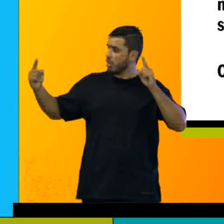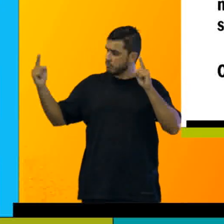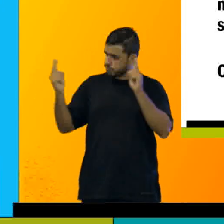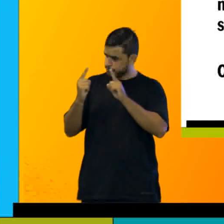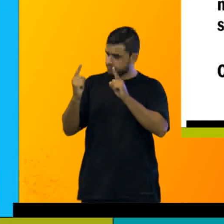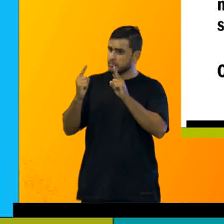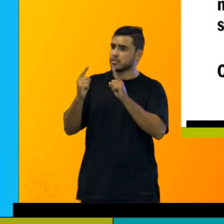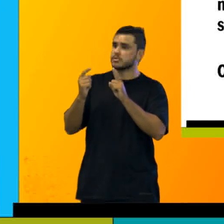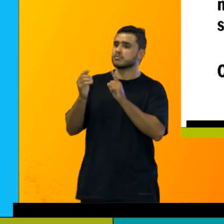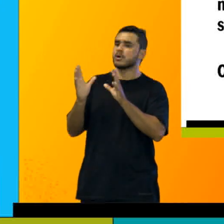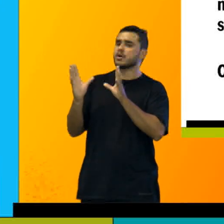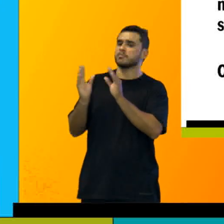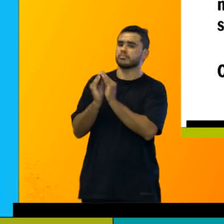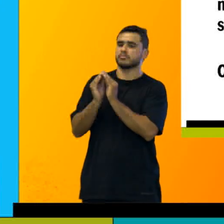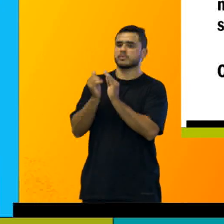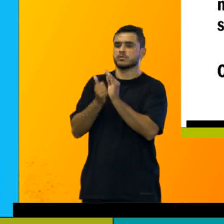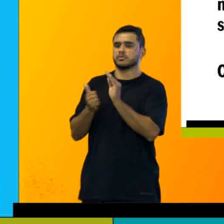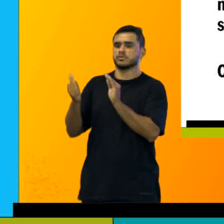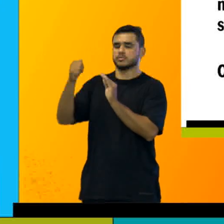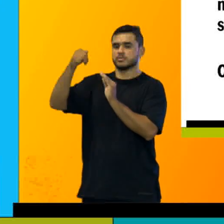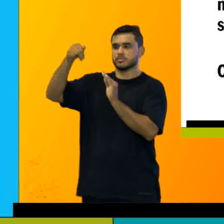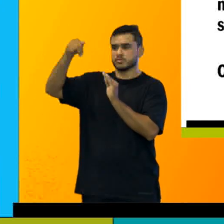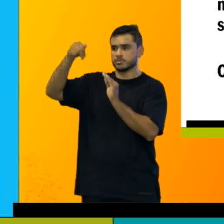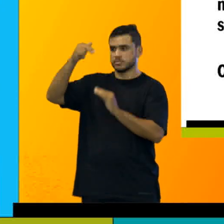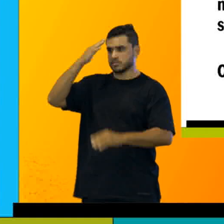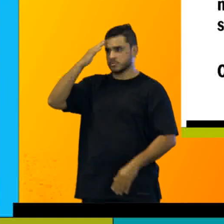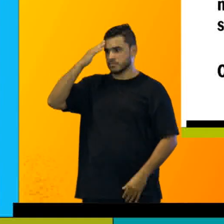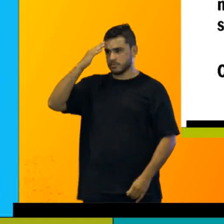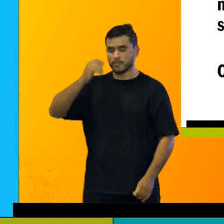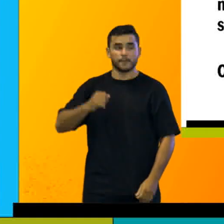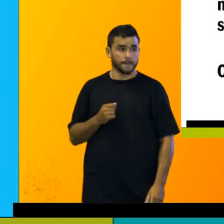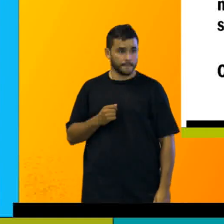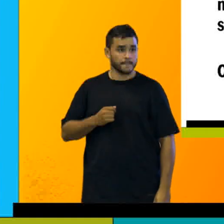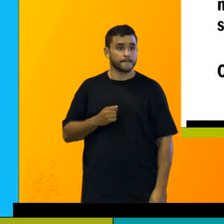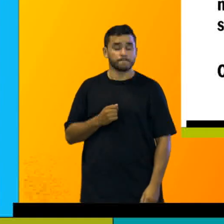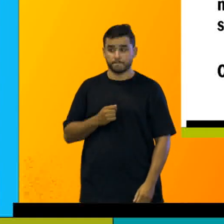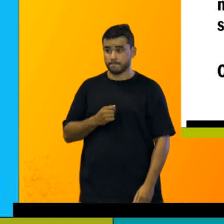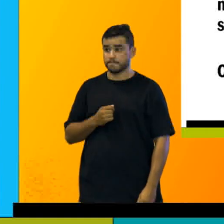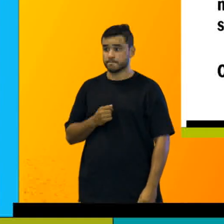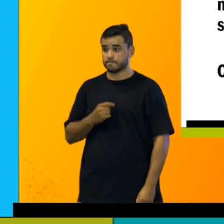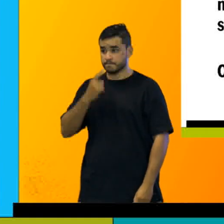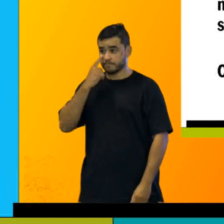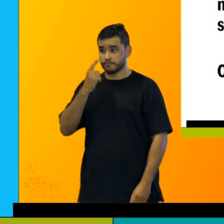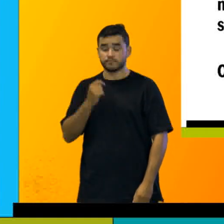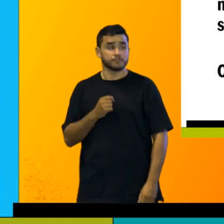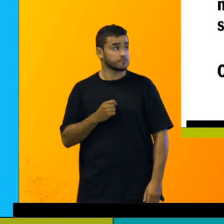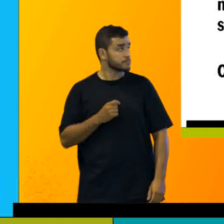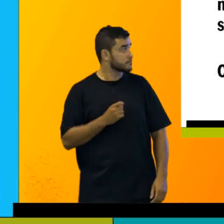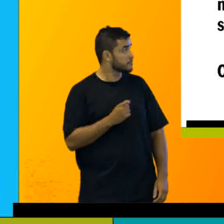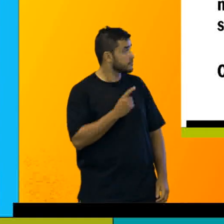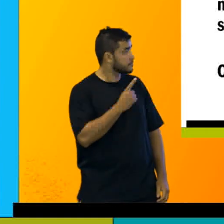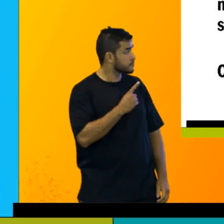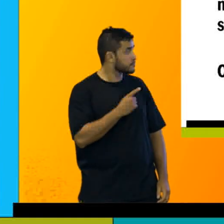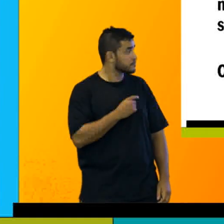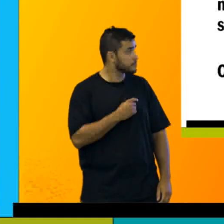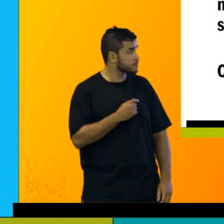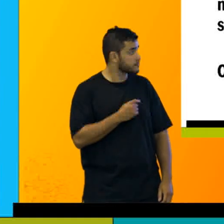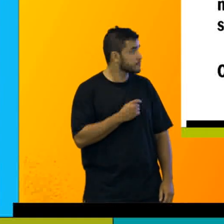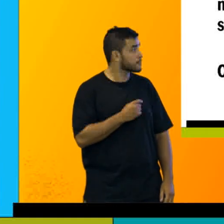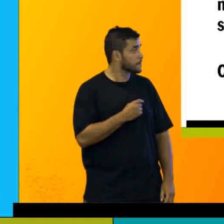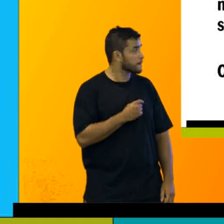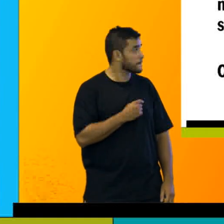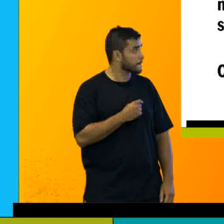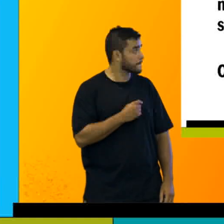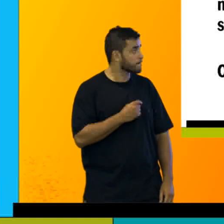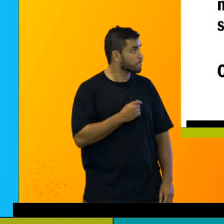escrever como sendo alguma coisa vezes a potência de 10. Agora, sempre essa alguma coisa, ó, que vai ficar